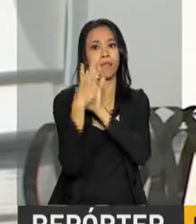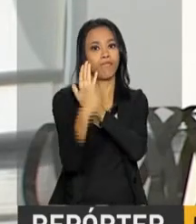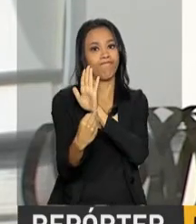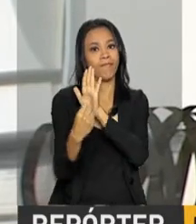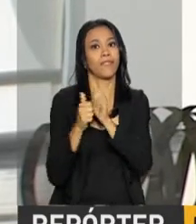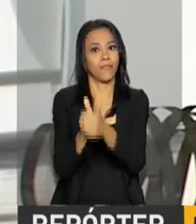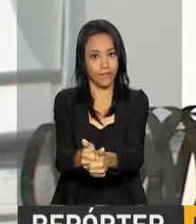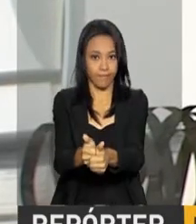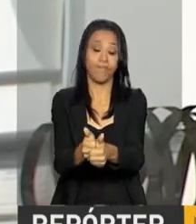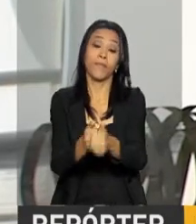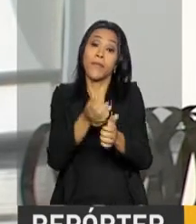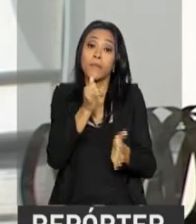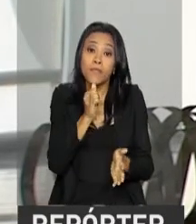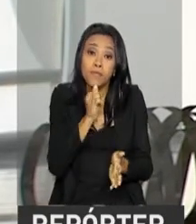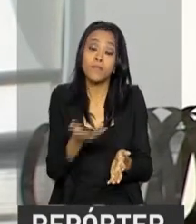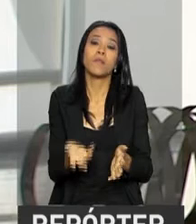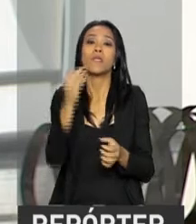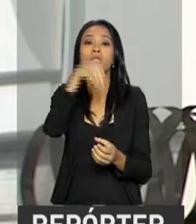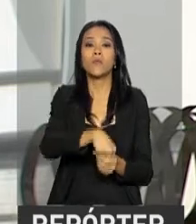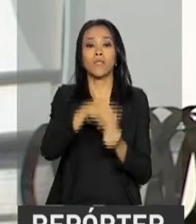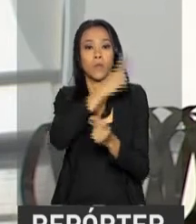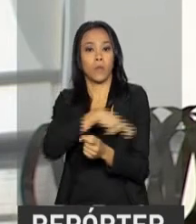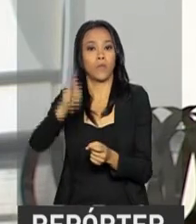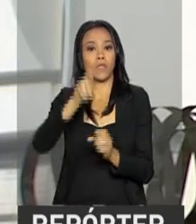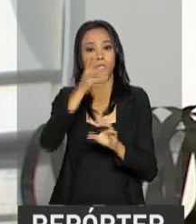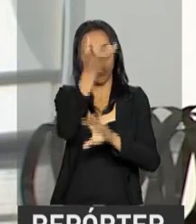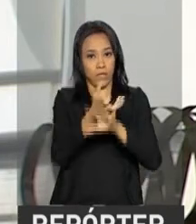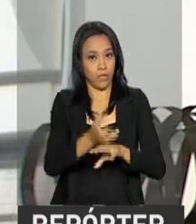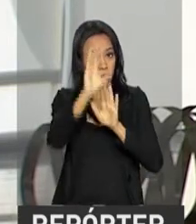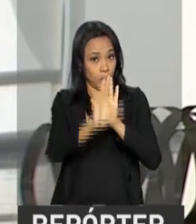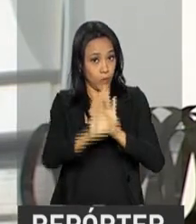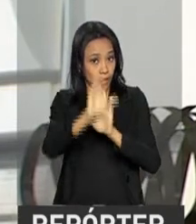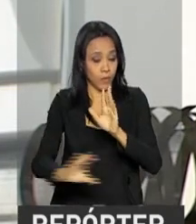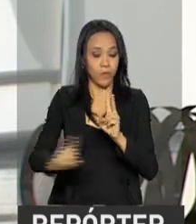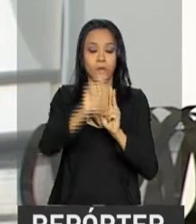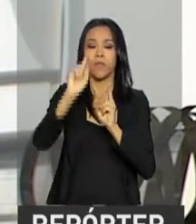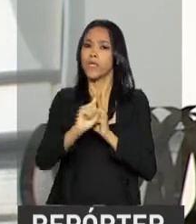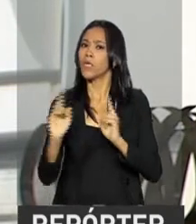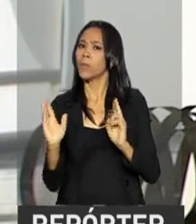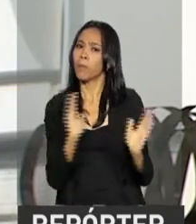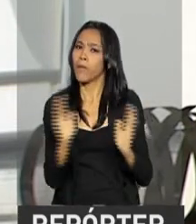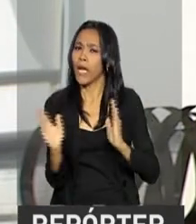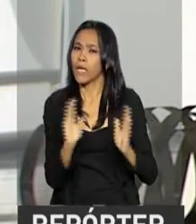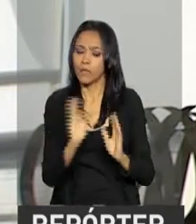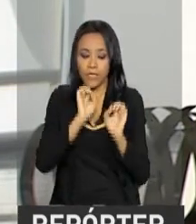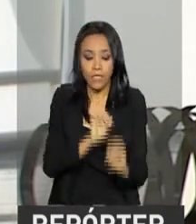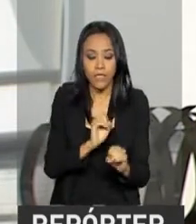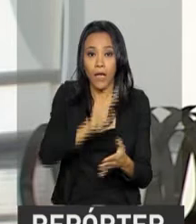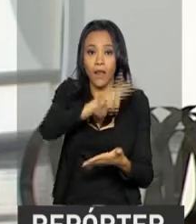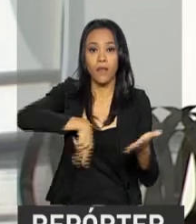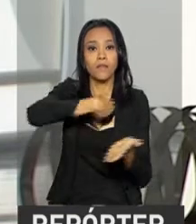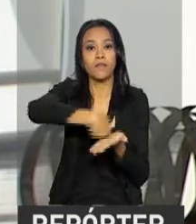como por exemplo a inclusão do ensino religioso na grade curricular ea definição de um prazo para a formalização das crianças